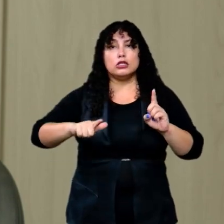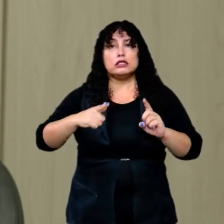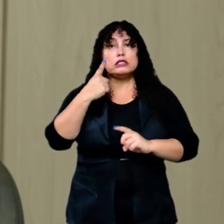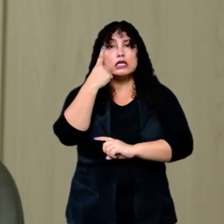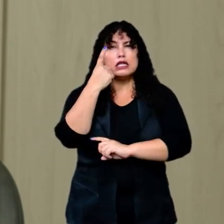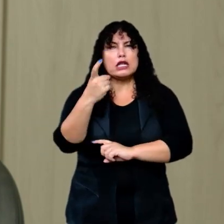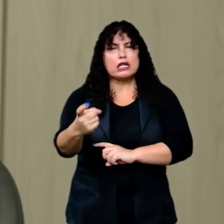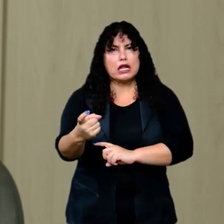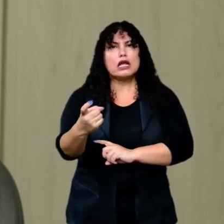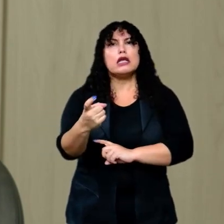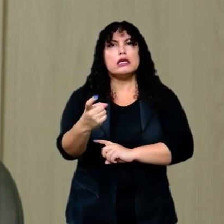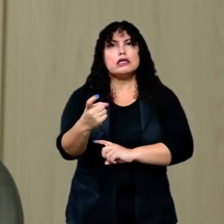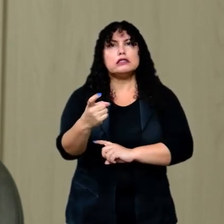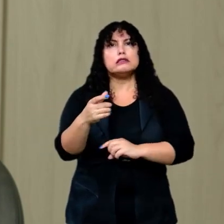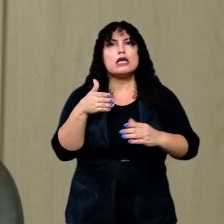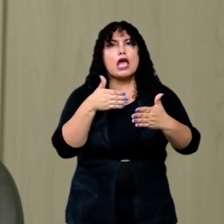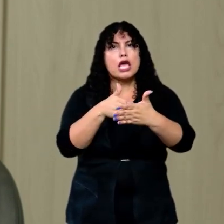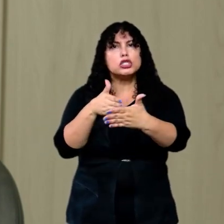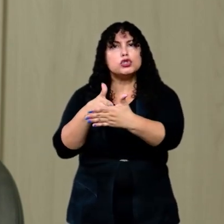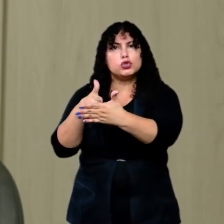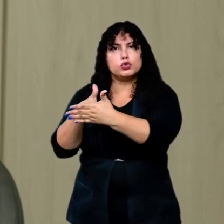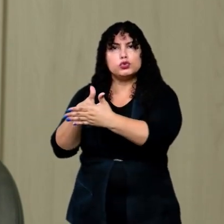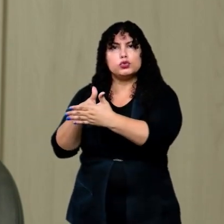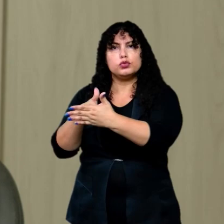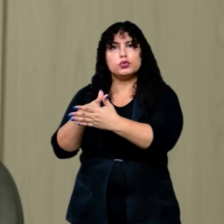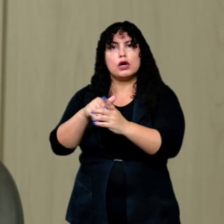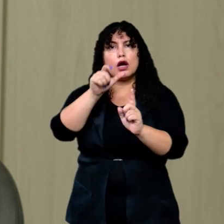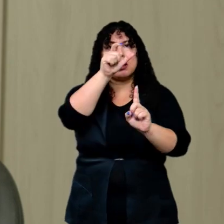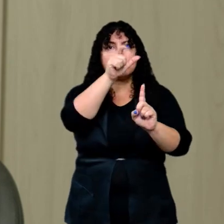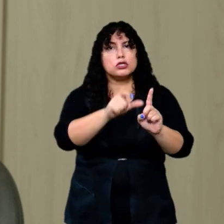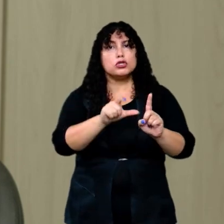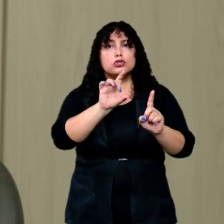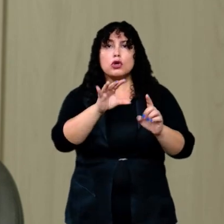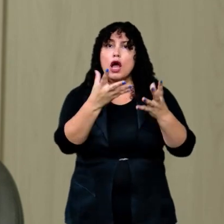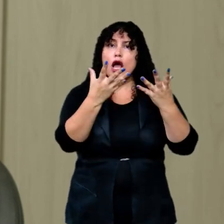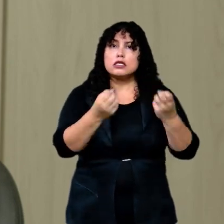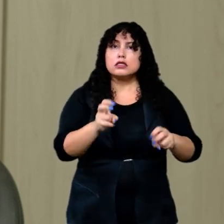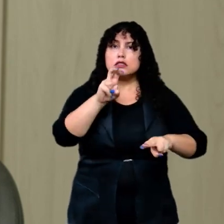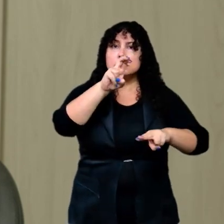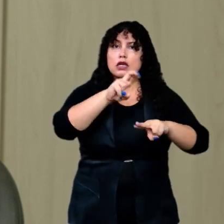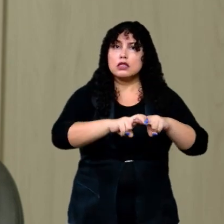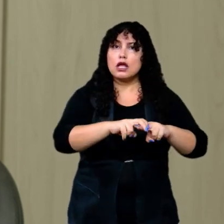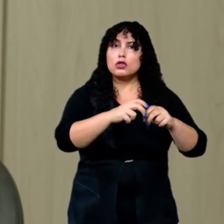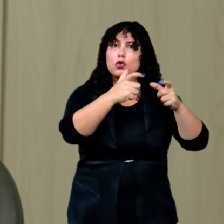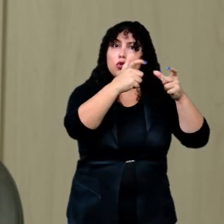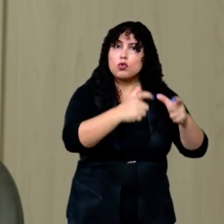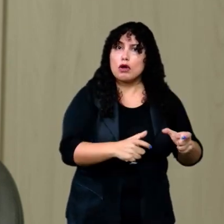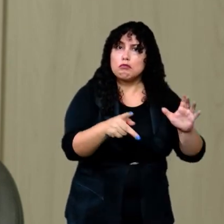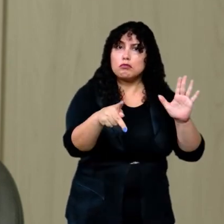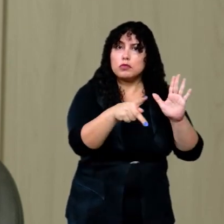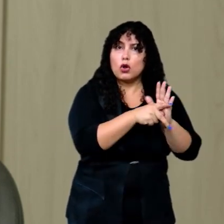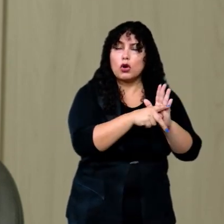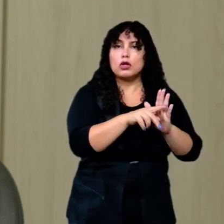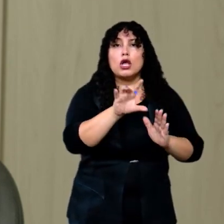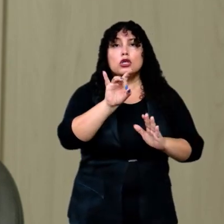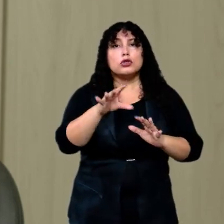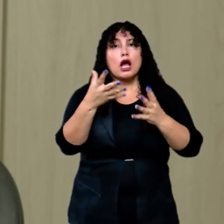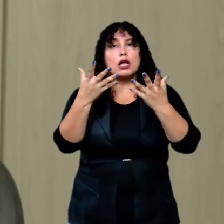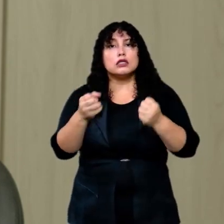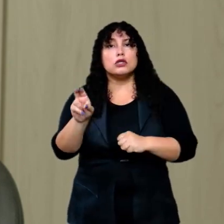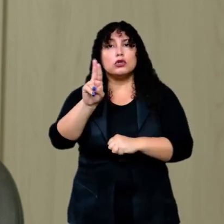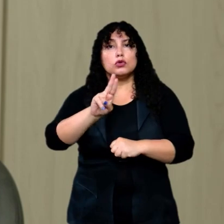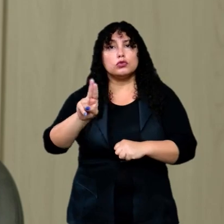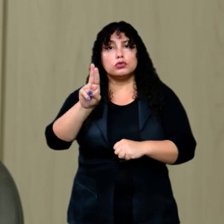interesses extremamente restritos. Então, essa pessoa ela só aceita sentar num determinado local, ela só aceita usar